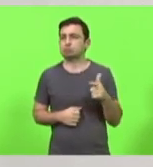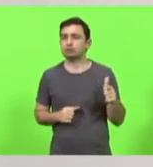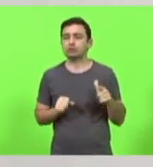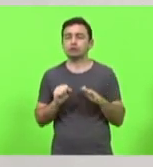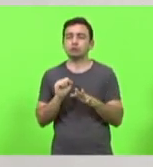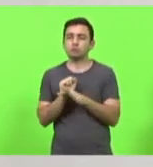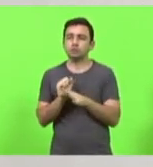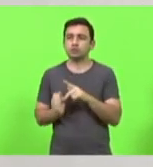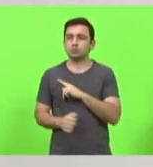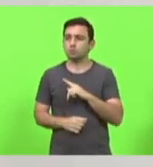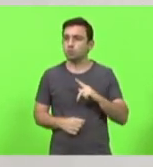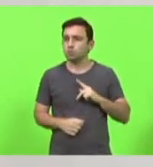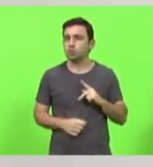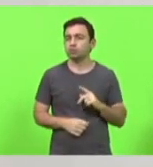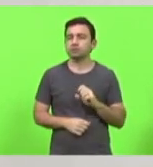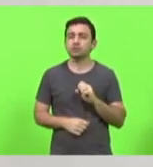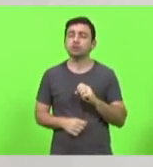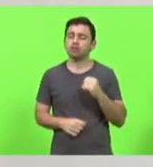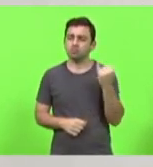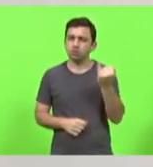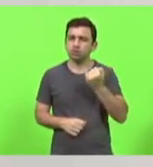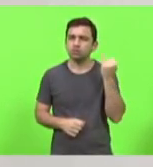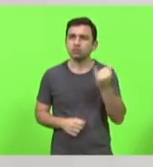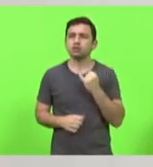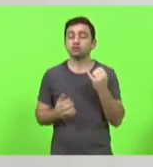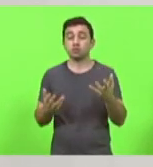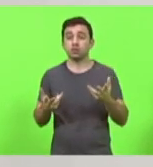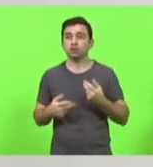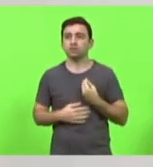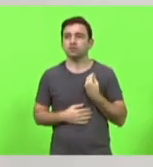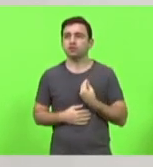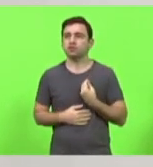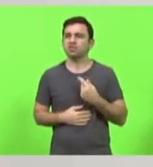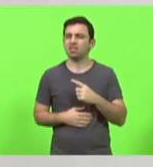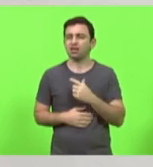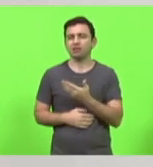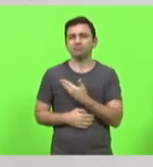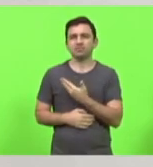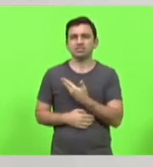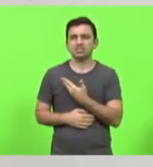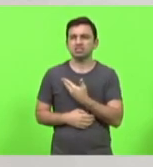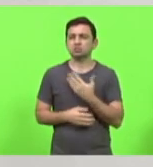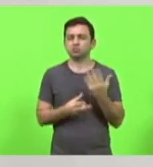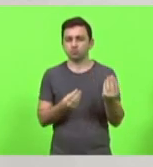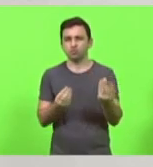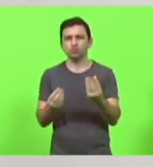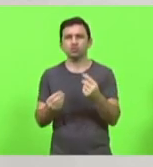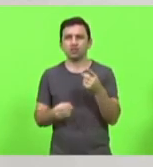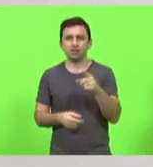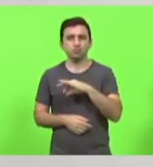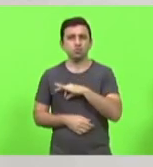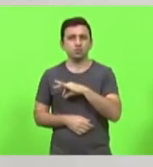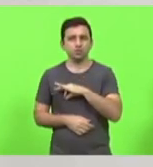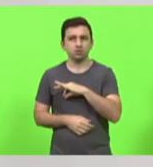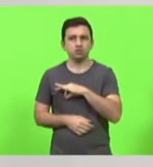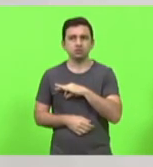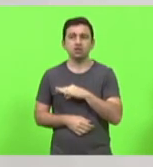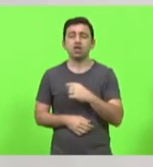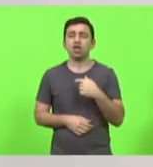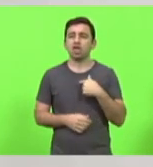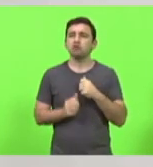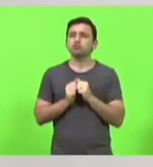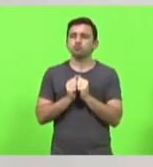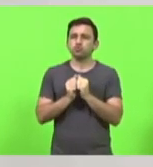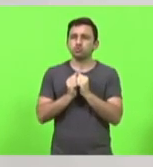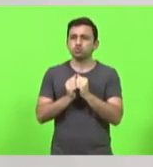Segurança pública é importante, é qualidade de vida. Então, a gente tem muitos amigos na Polícia Militar. Eu somo aqui, né, eu engrosso a fila de parlamentares que